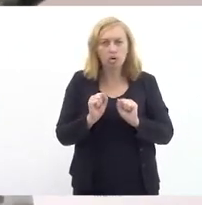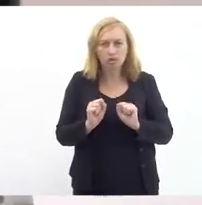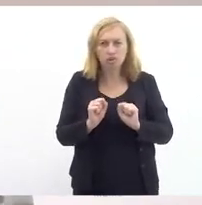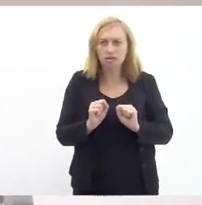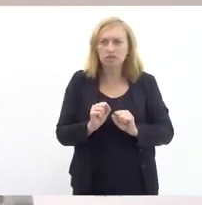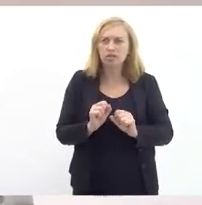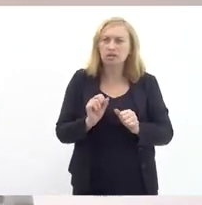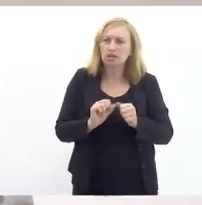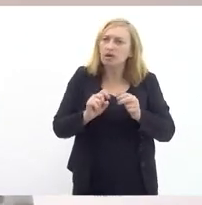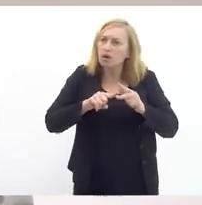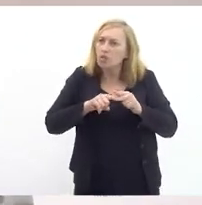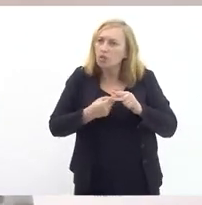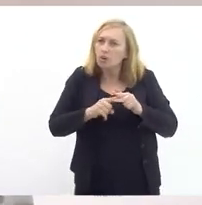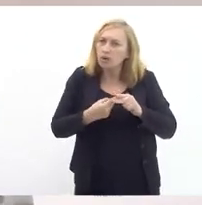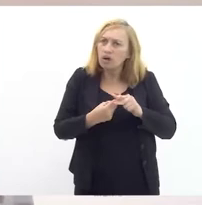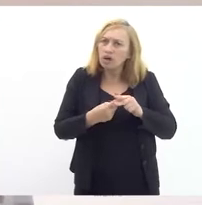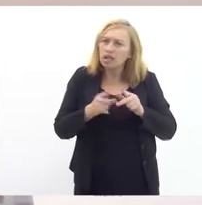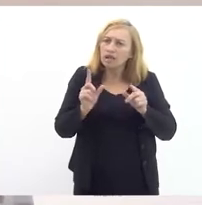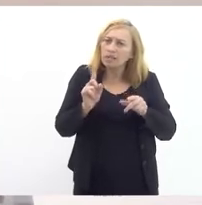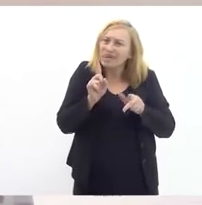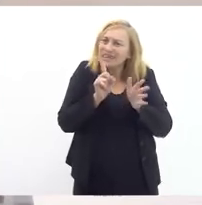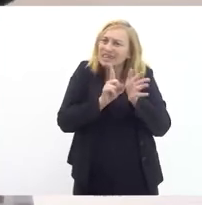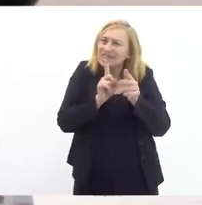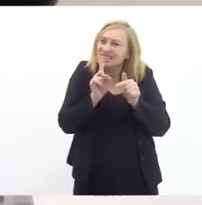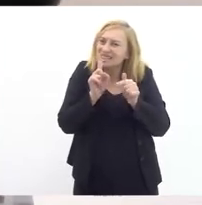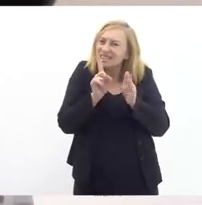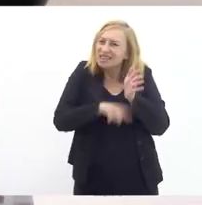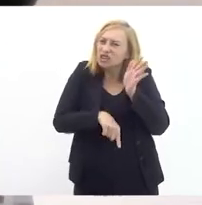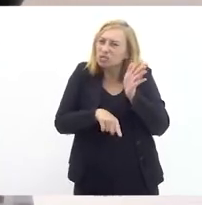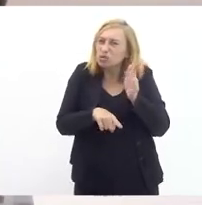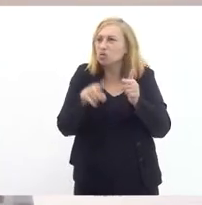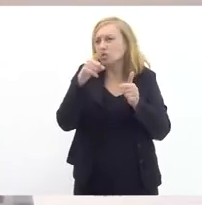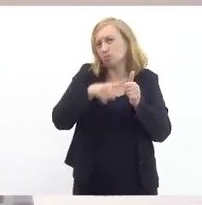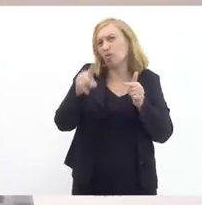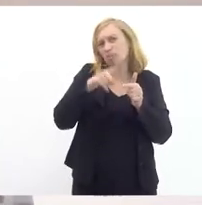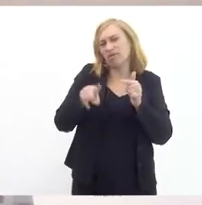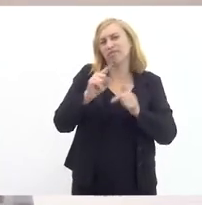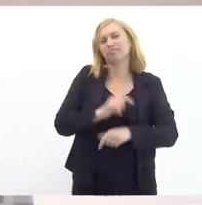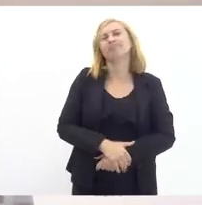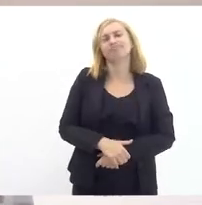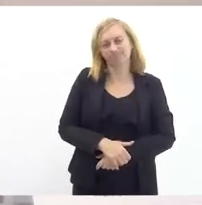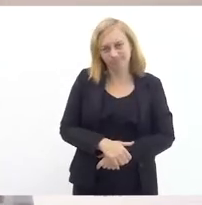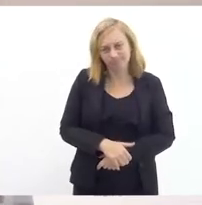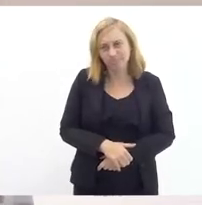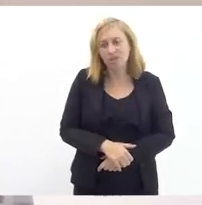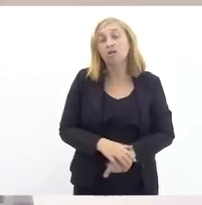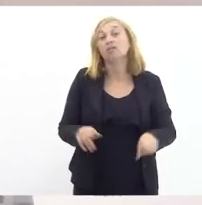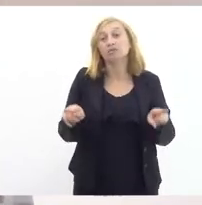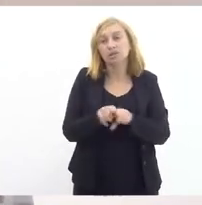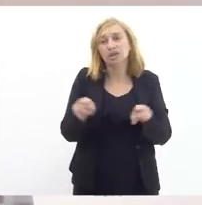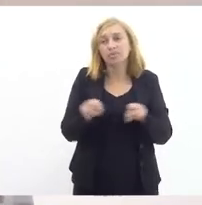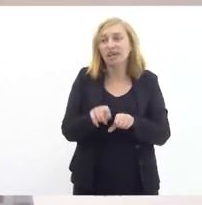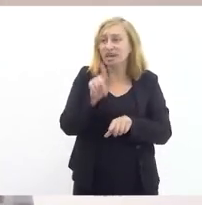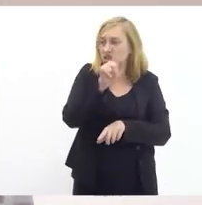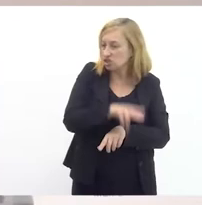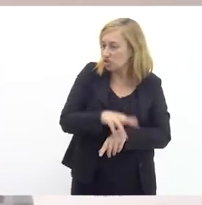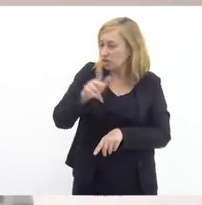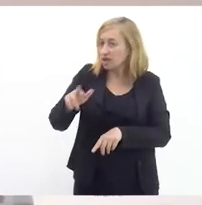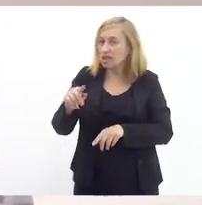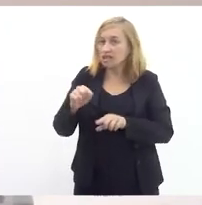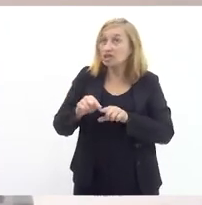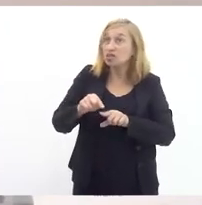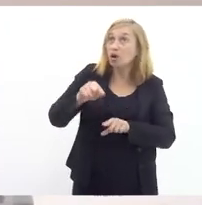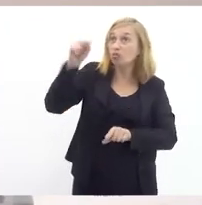de correções para minimizar o problema. Como também as diferenças de